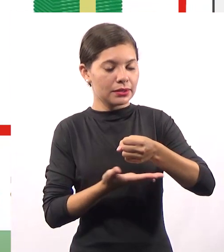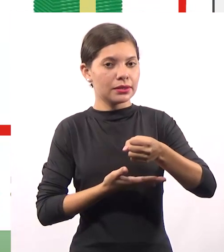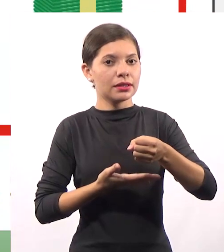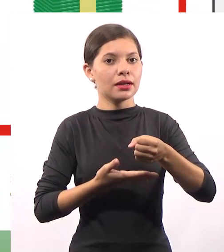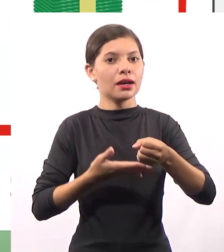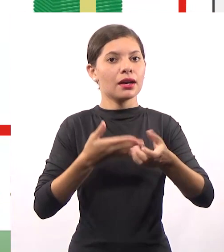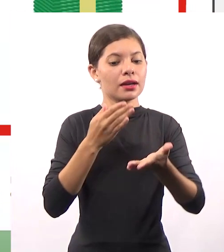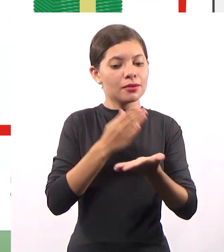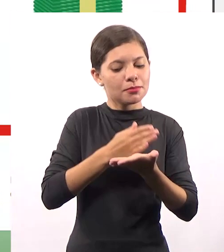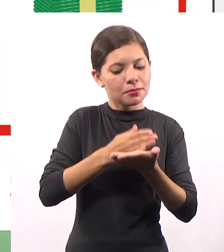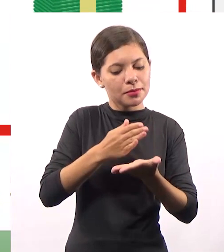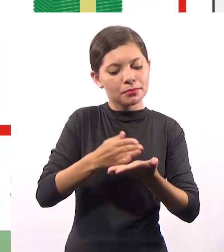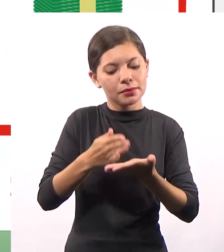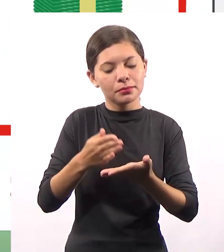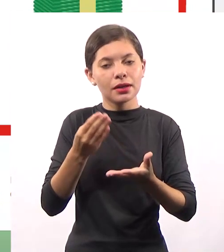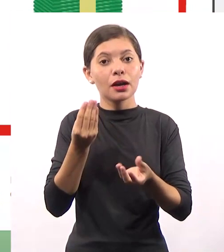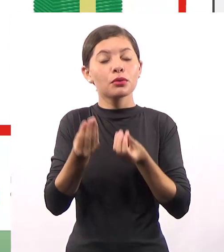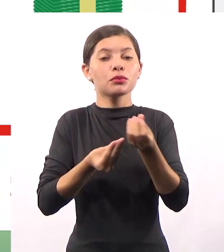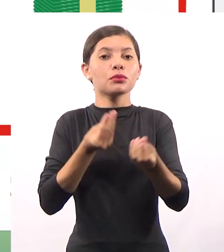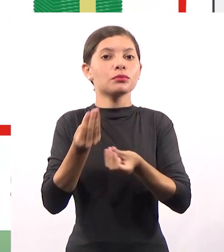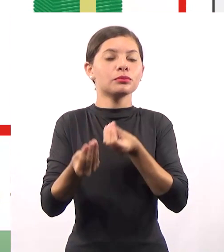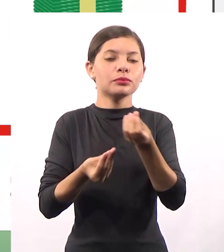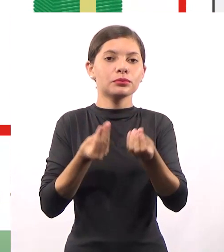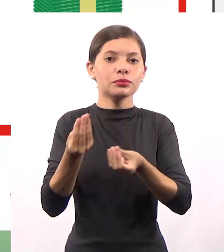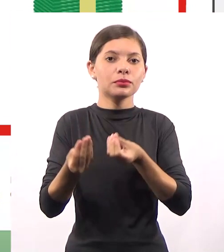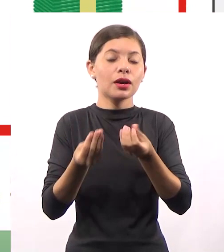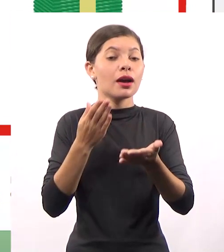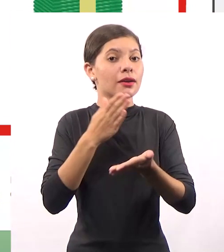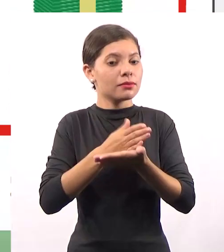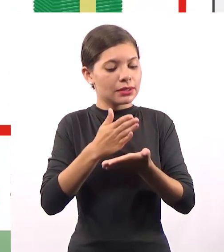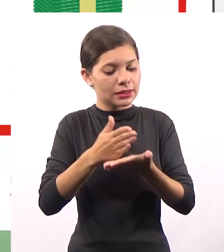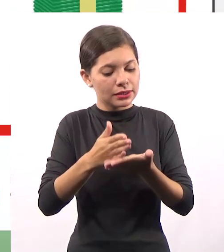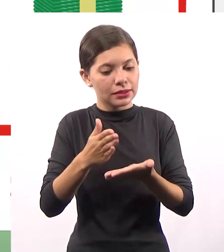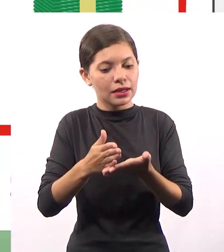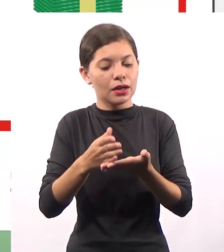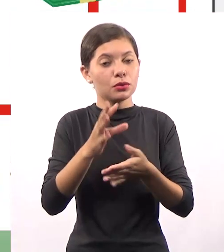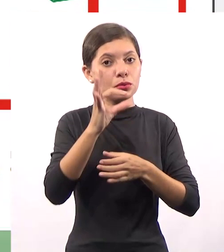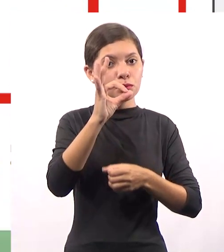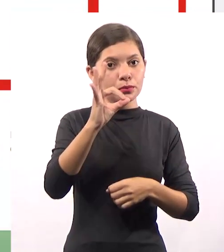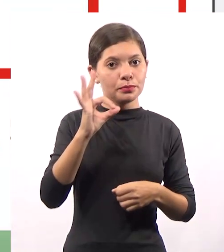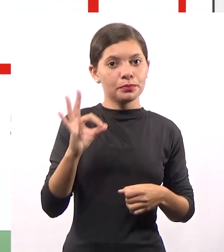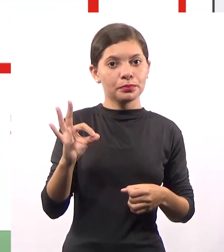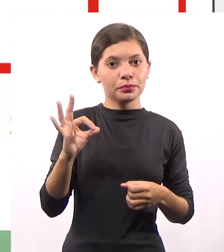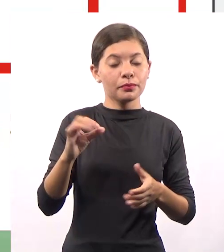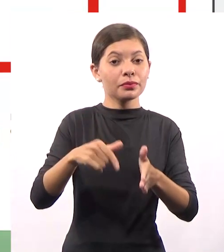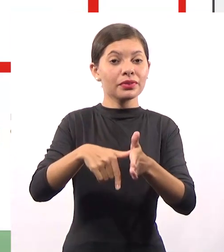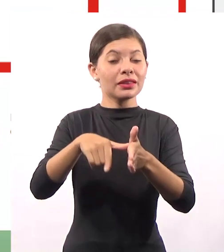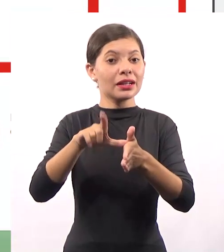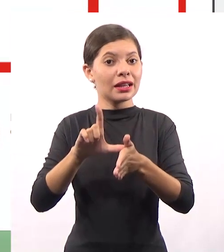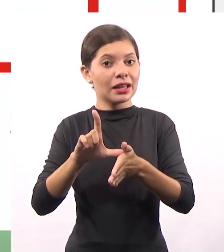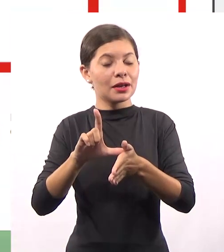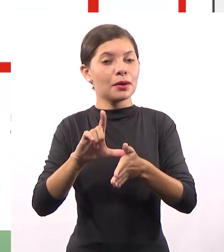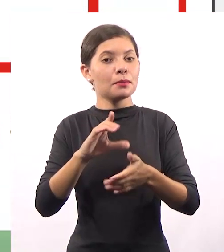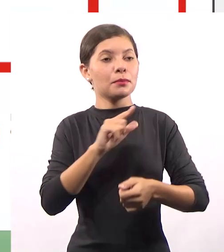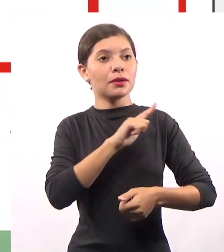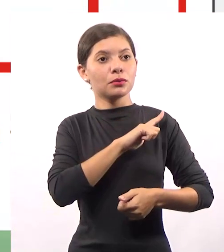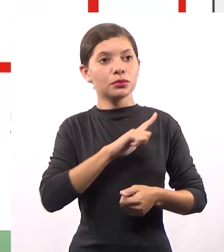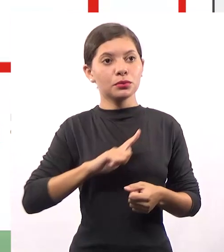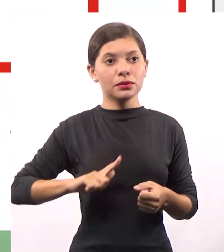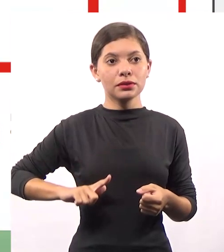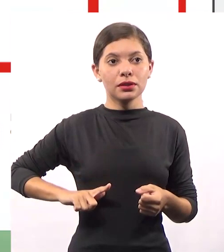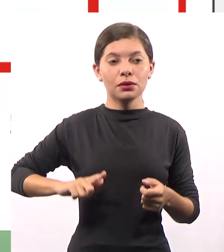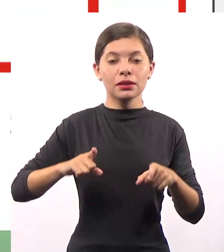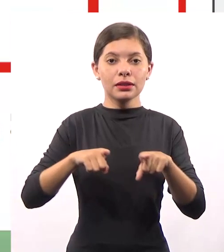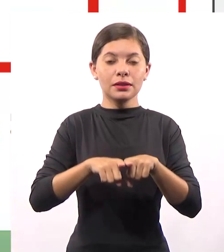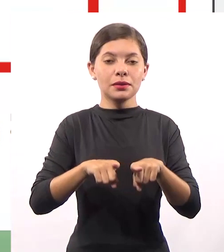portanto, ele é financiado. E ele é financiado como? Ele é financiado com as cotas definidas lá pela